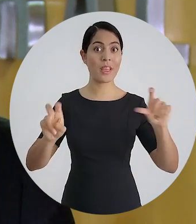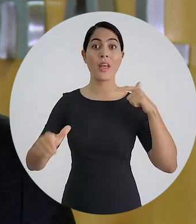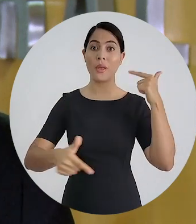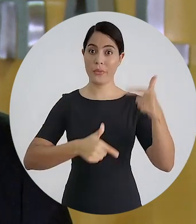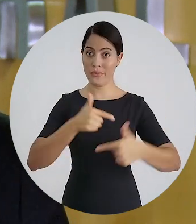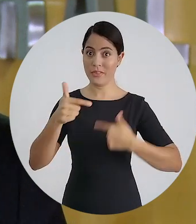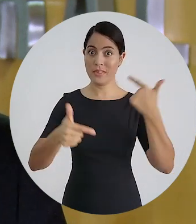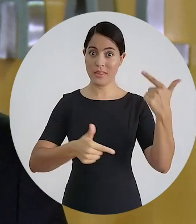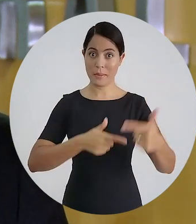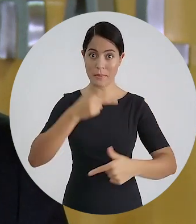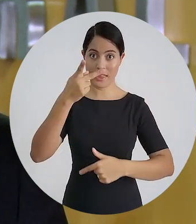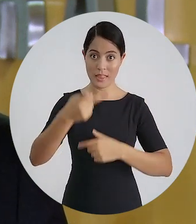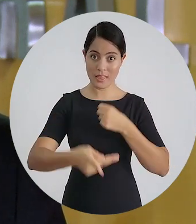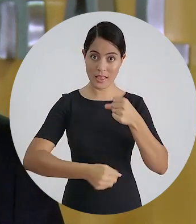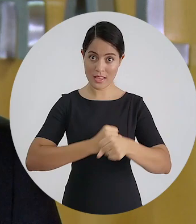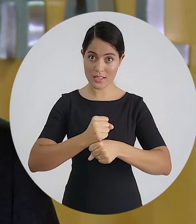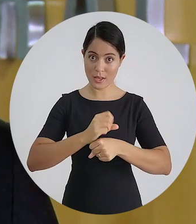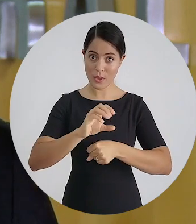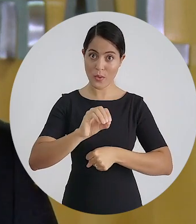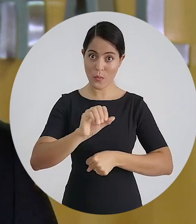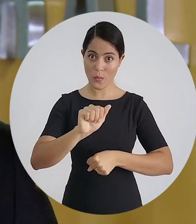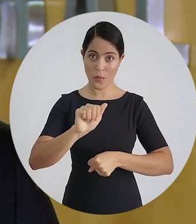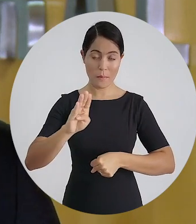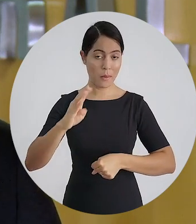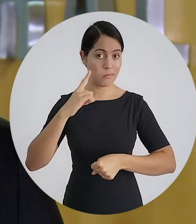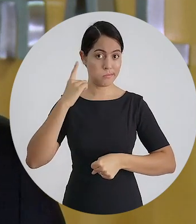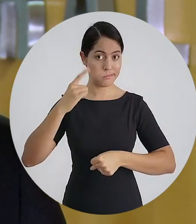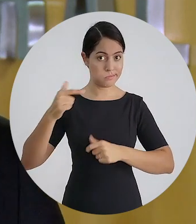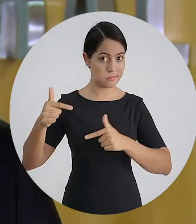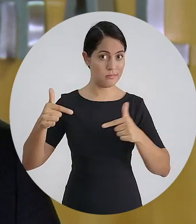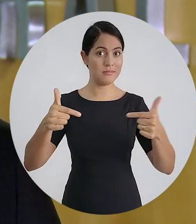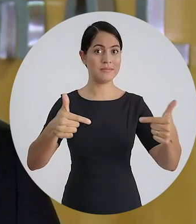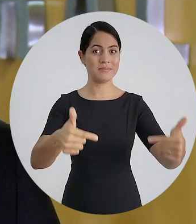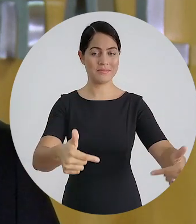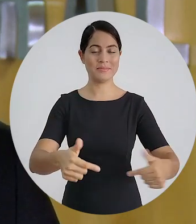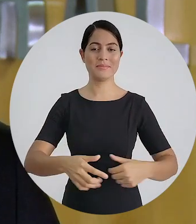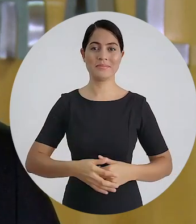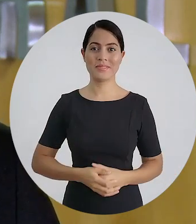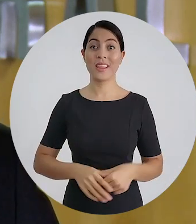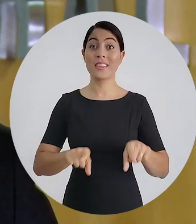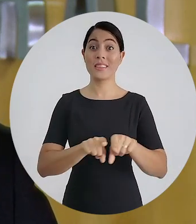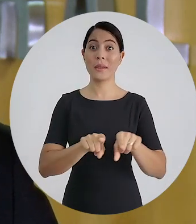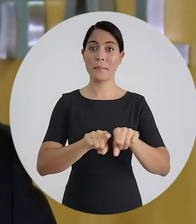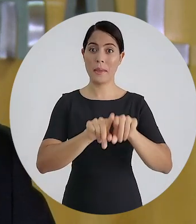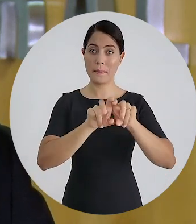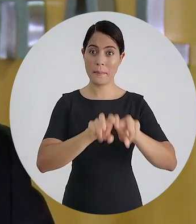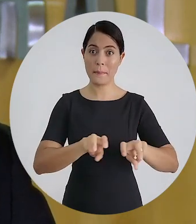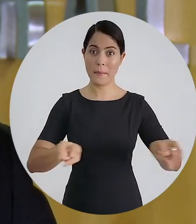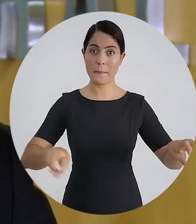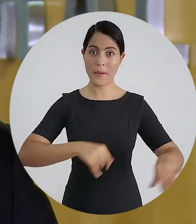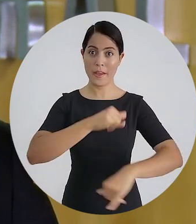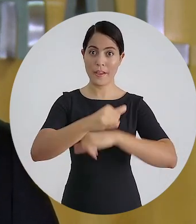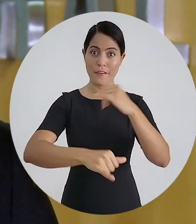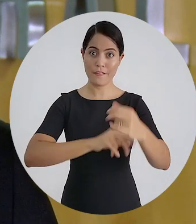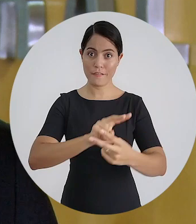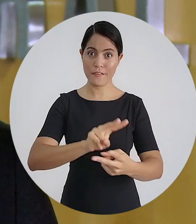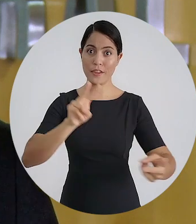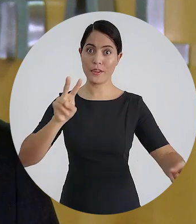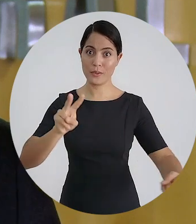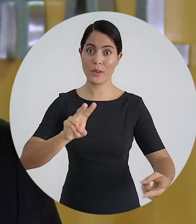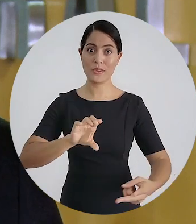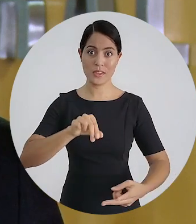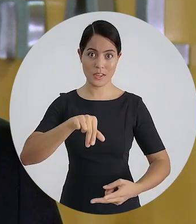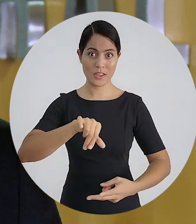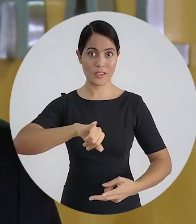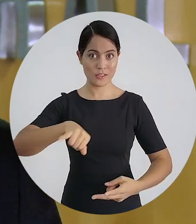o trabalho a ser desenvolvido neste ano pela advocacia, a implementação do balcão virtual aprovado pelo CNJ,